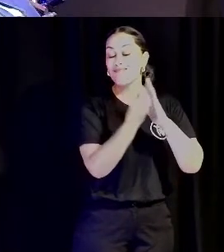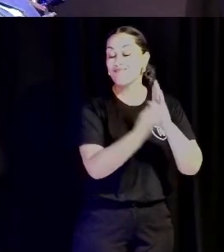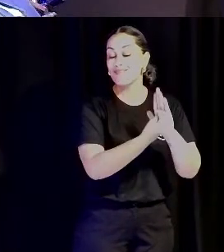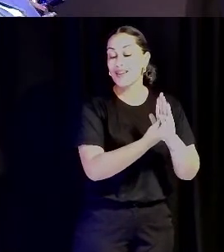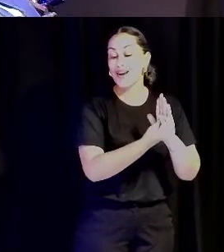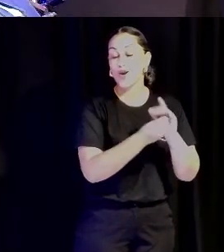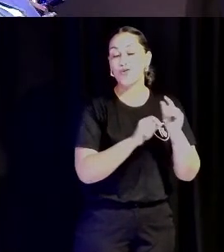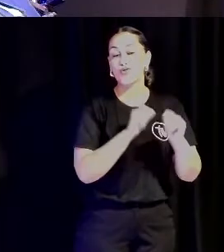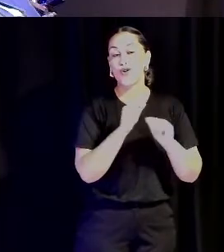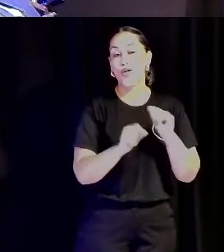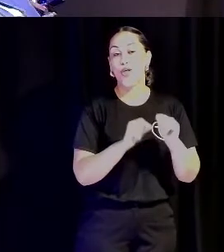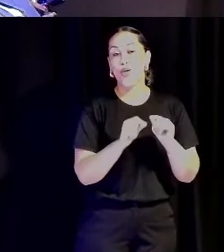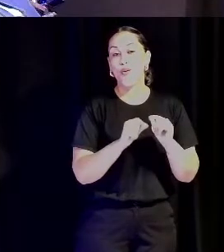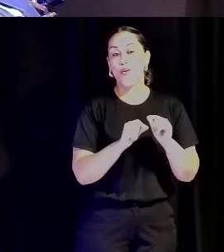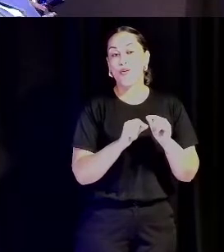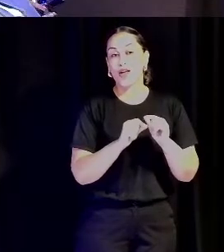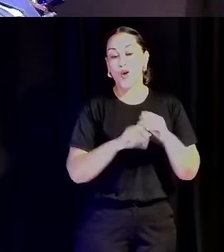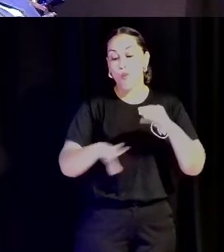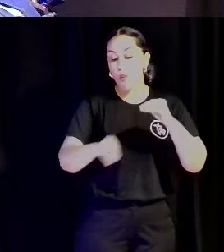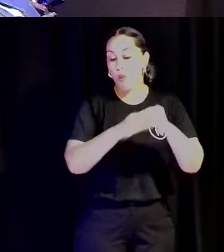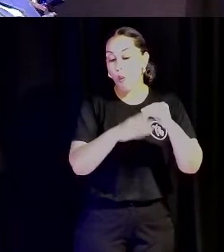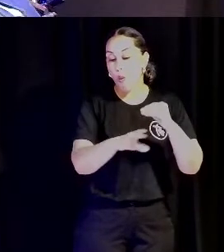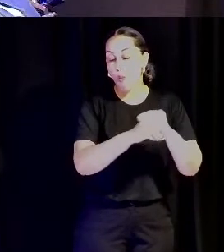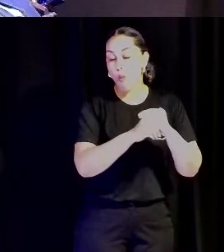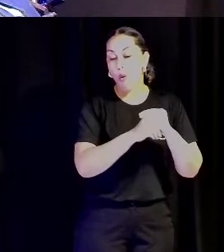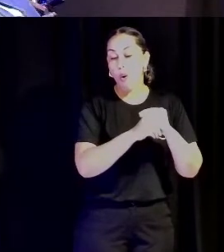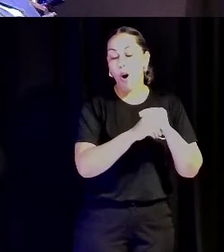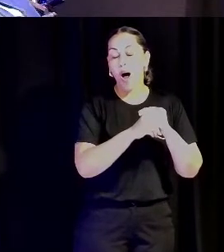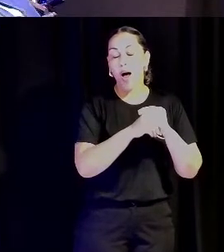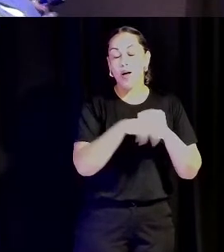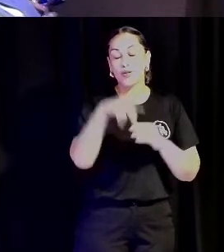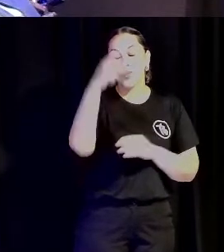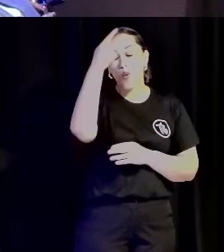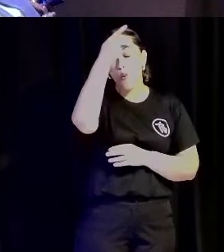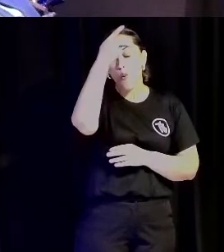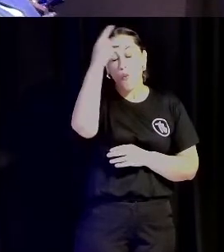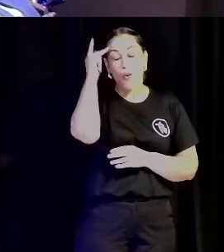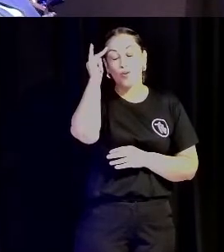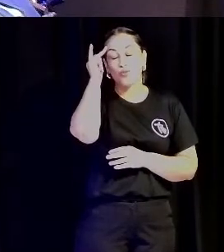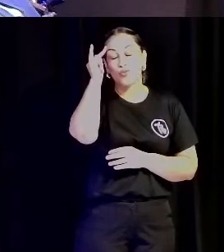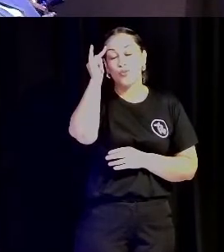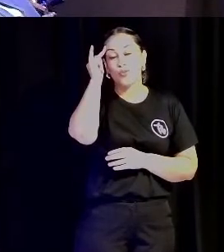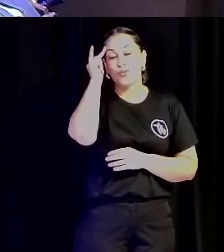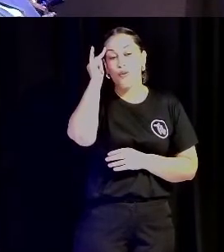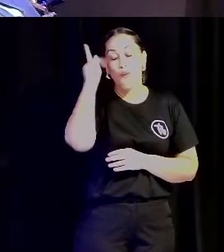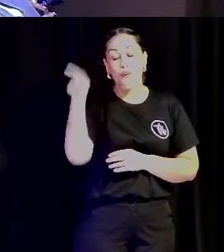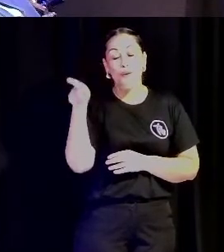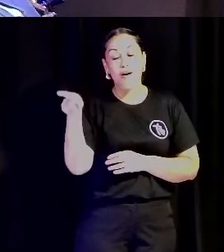majoritariamente composta por gentios, incluindo mulheres influentes.